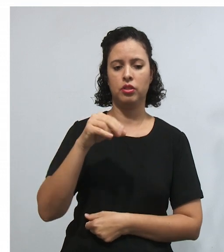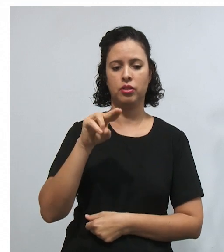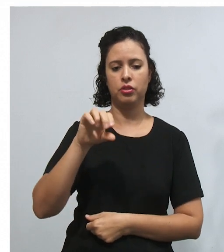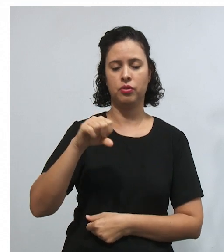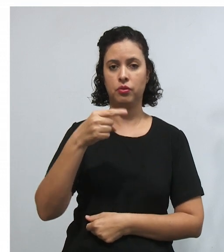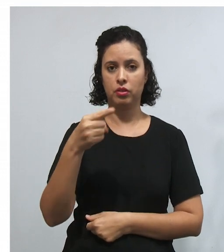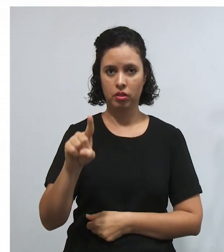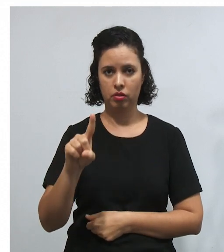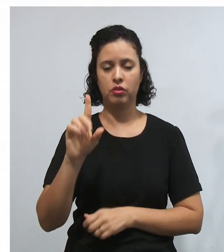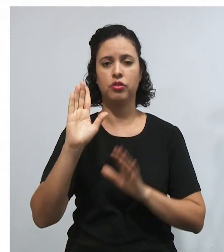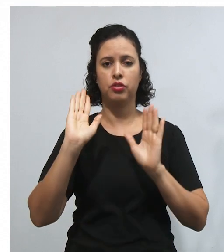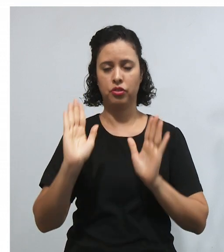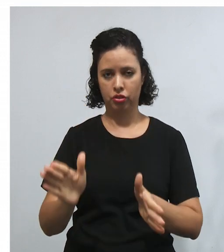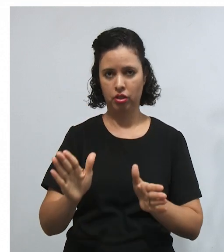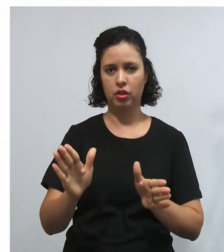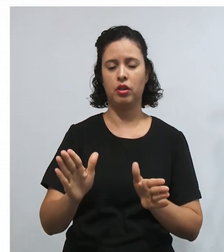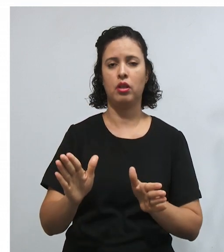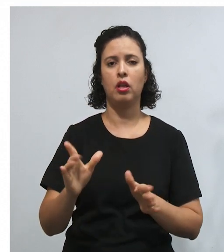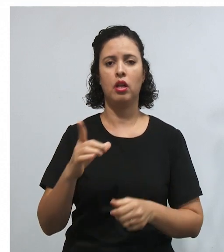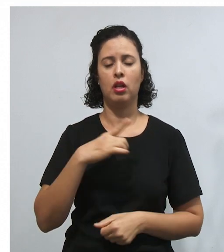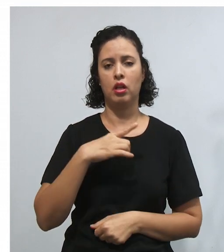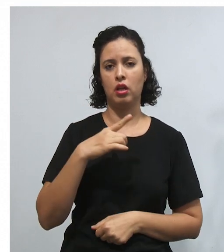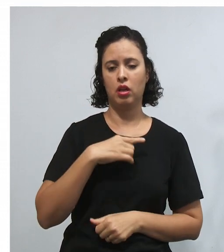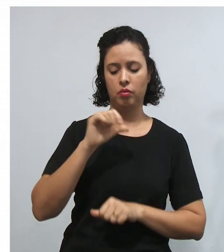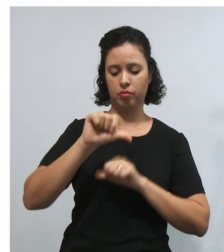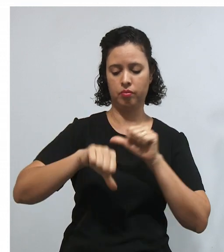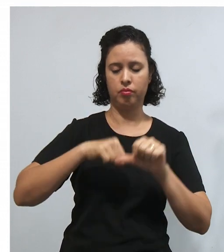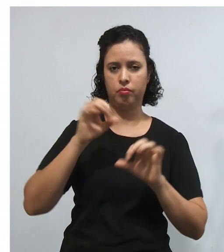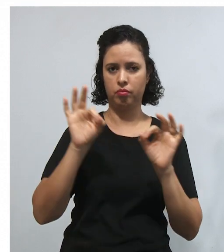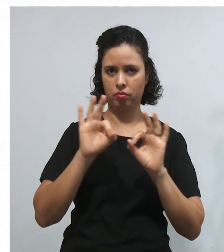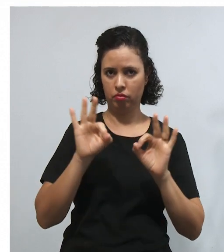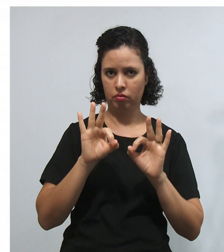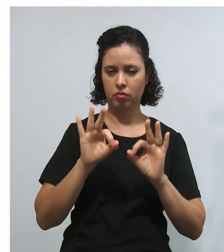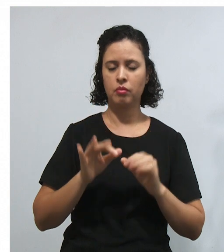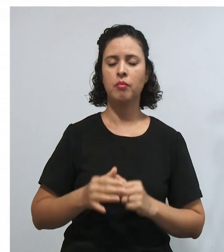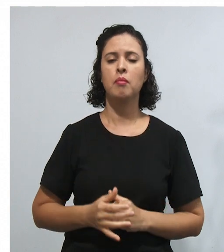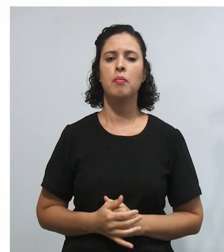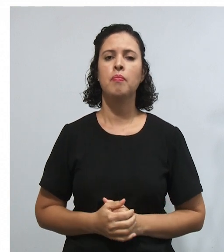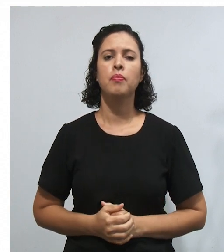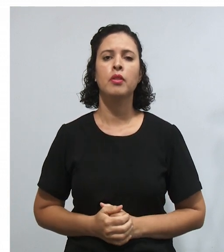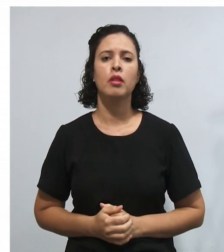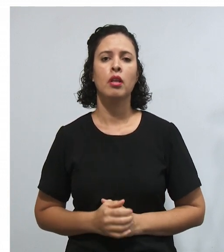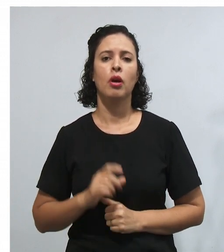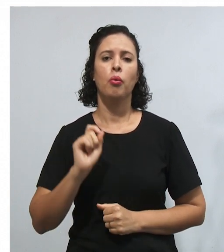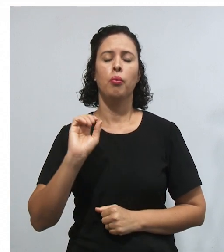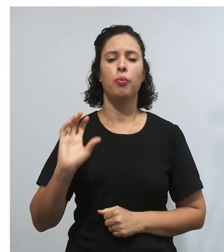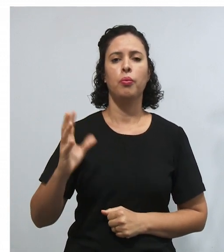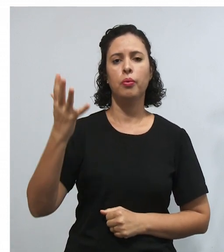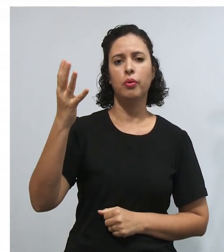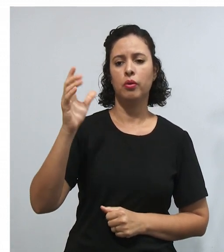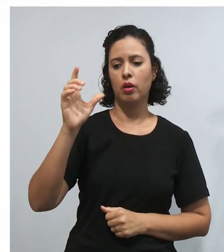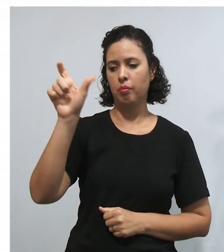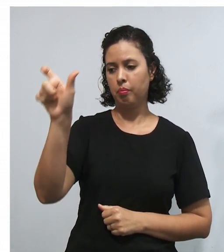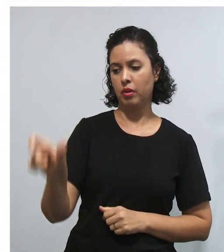constituinte originário, né? Não foi do poder de reforma que ele entrou. Então, o que acontece? O cidadão tem o direito de entrar com